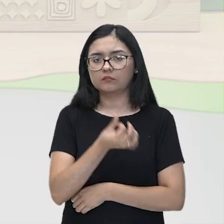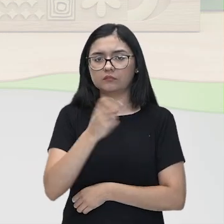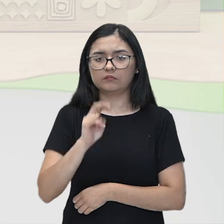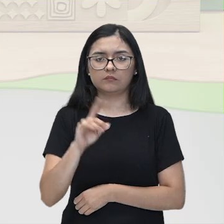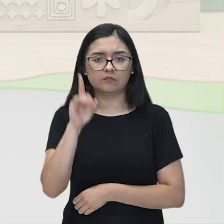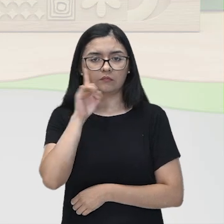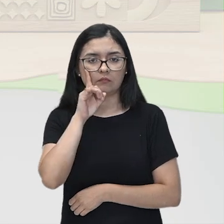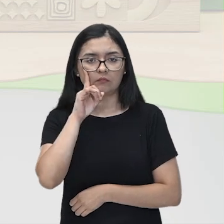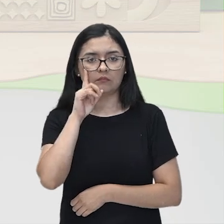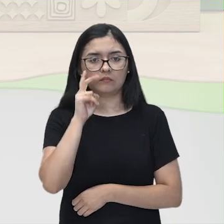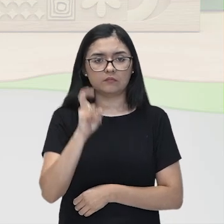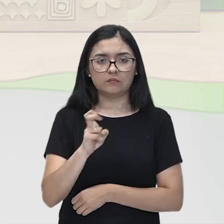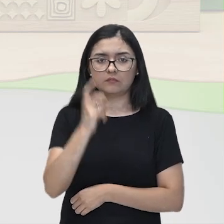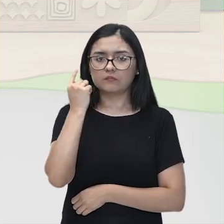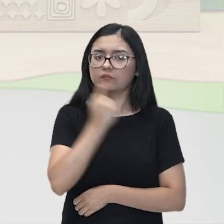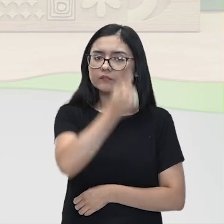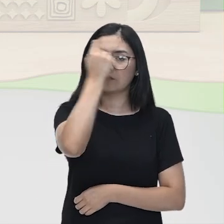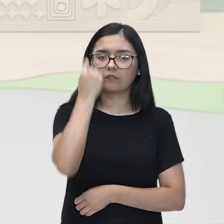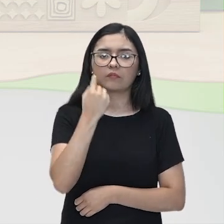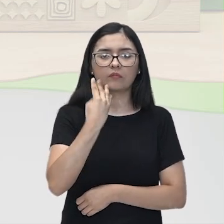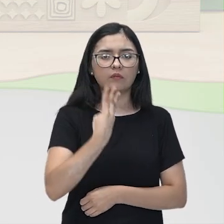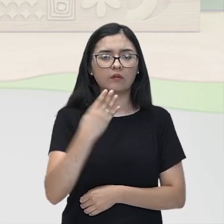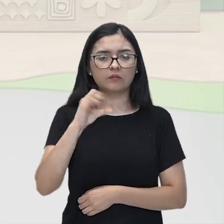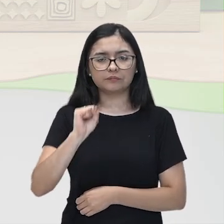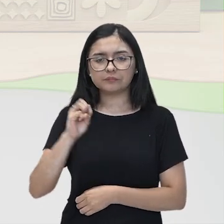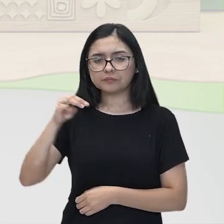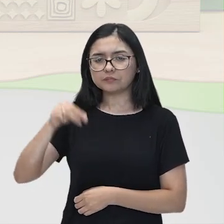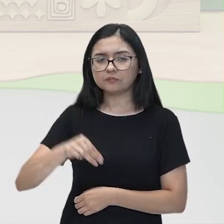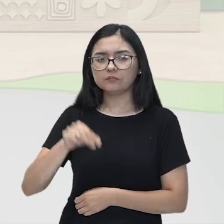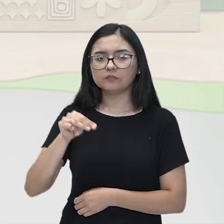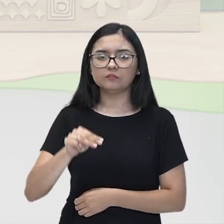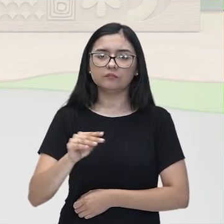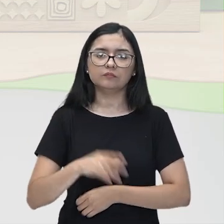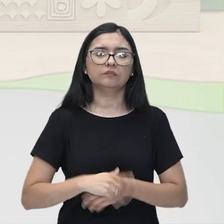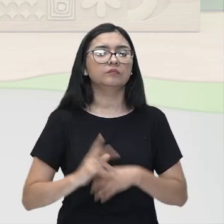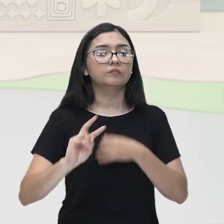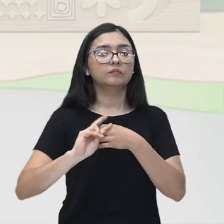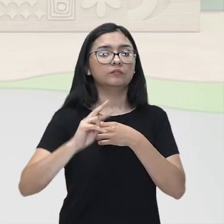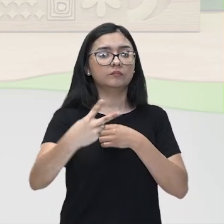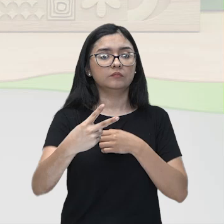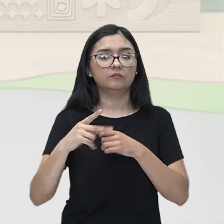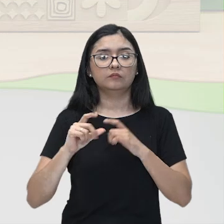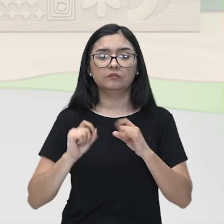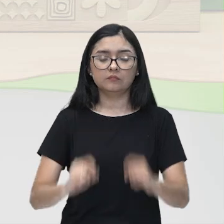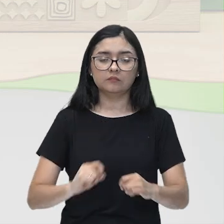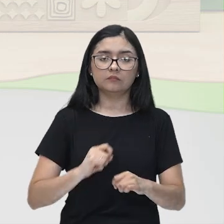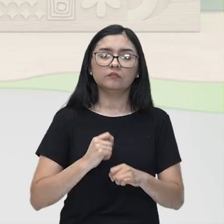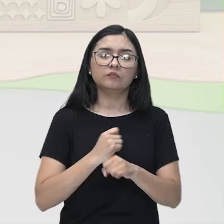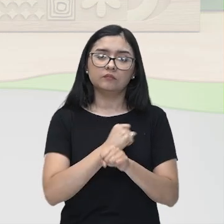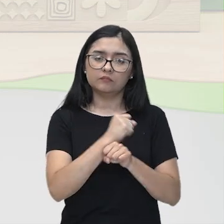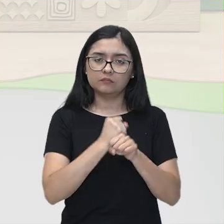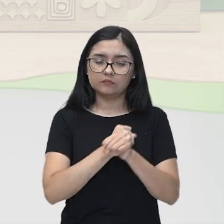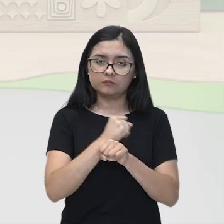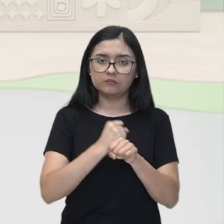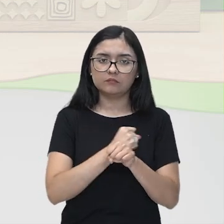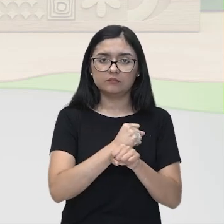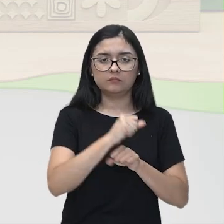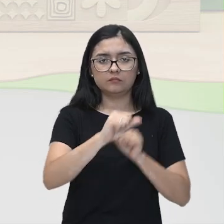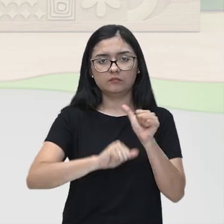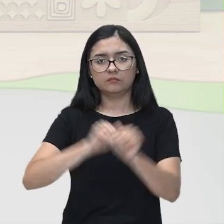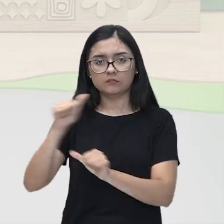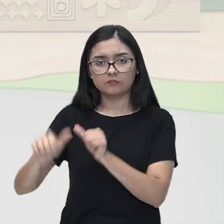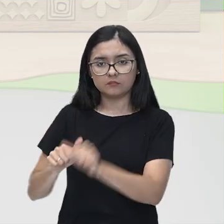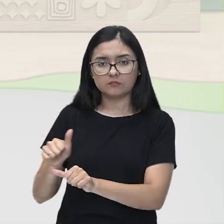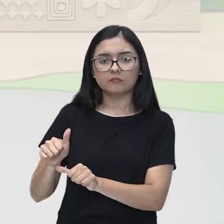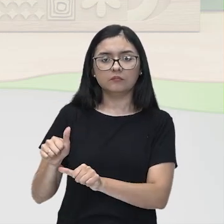365 dias, 5 horas e 48 minutos, tendo como consequência a passagem